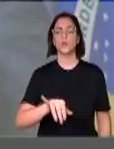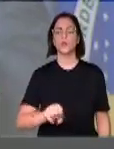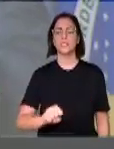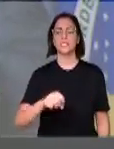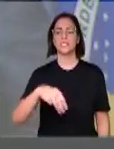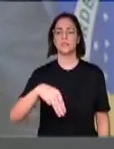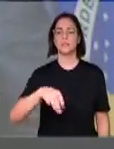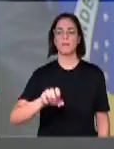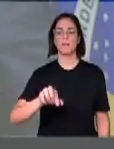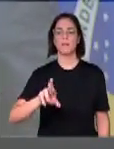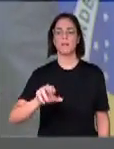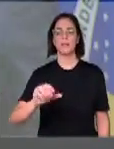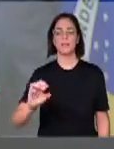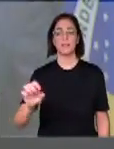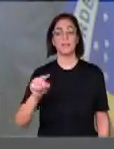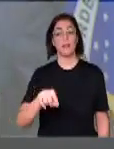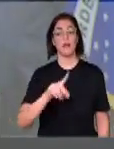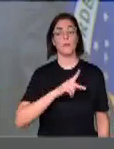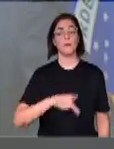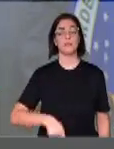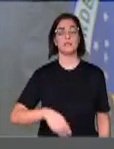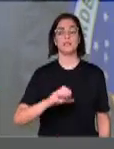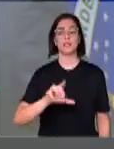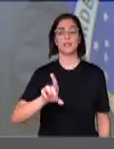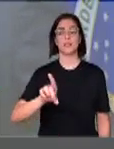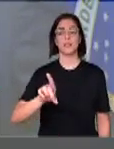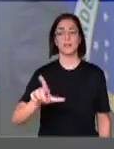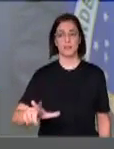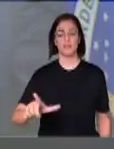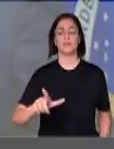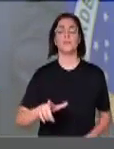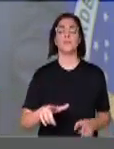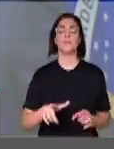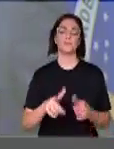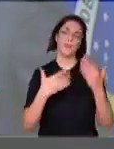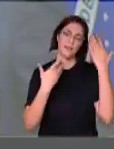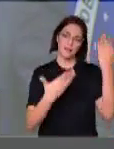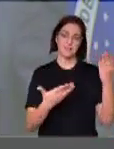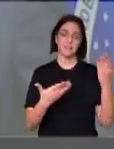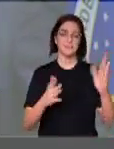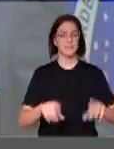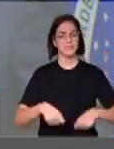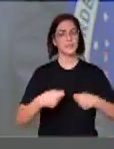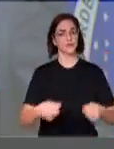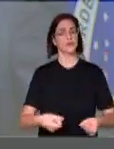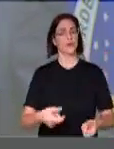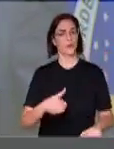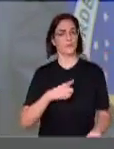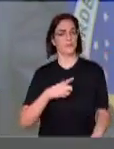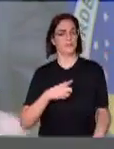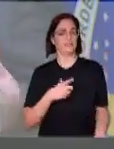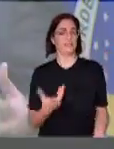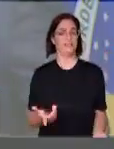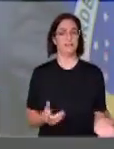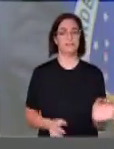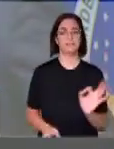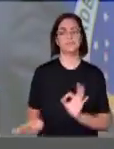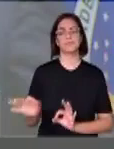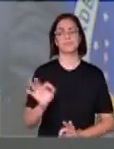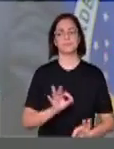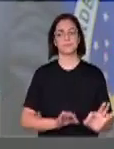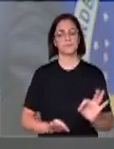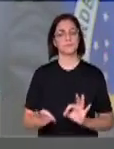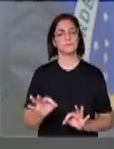Mercedes, presidente do CDL, e agradecer a ele todo o empenho na